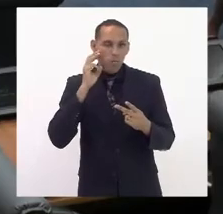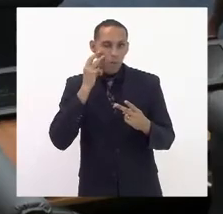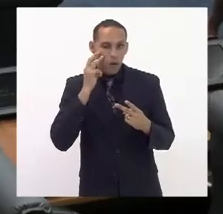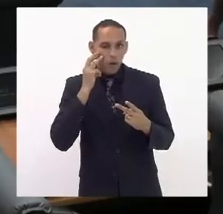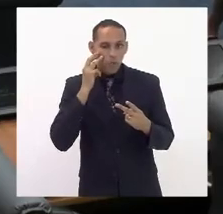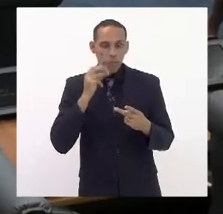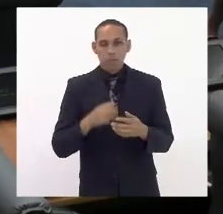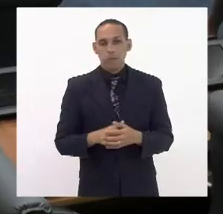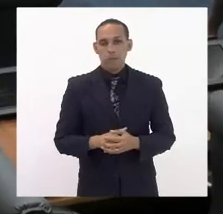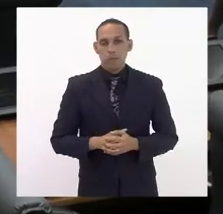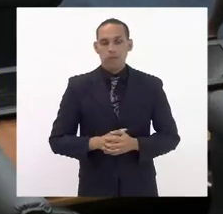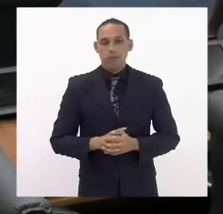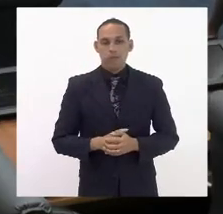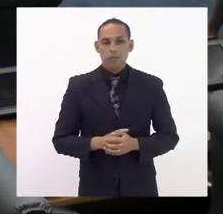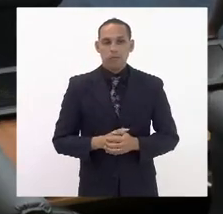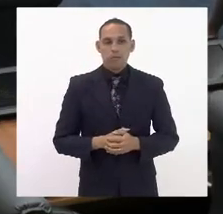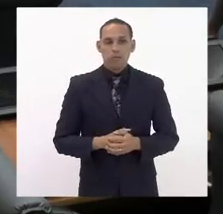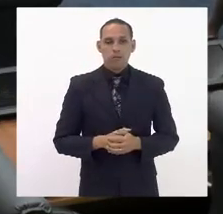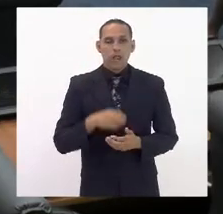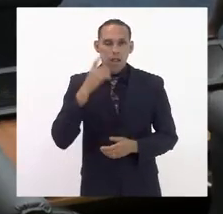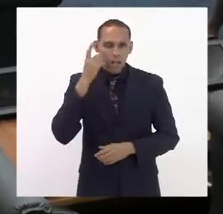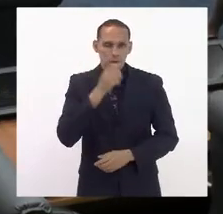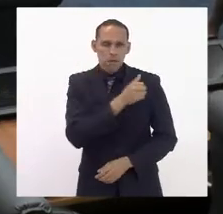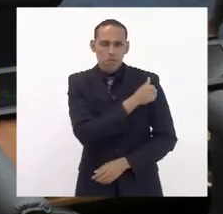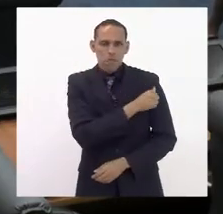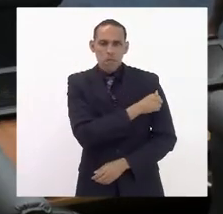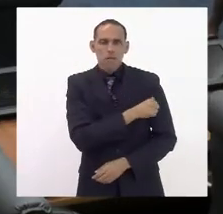A dele ou quem? O deputado da enfermeira está...